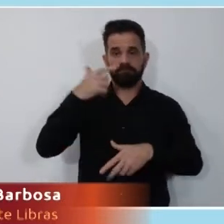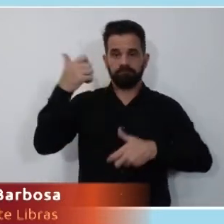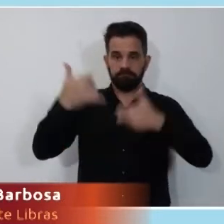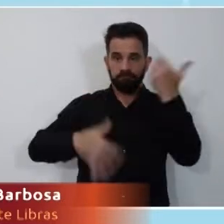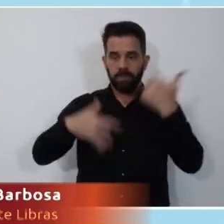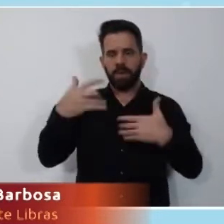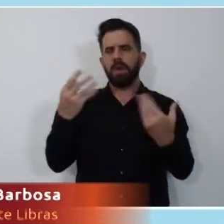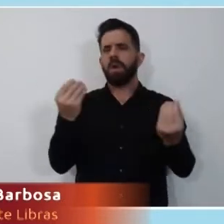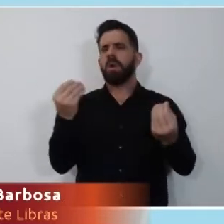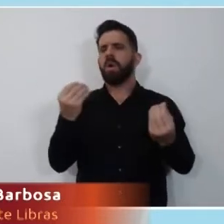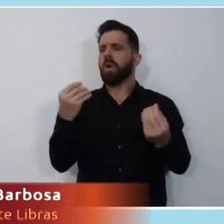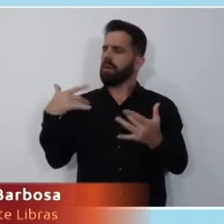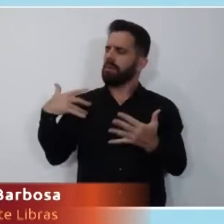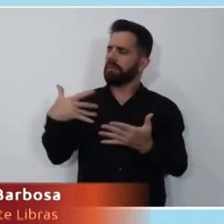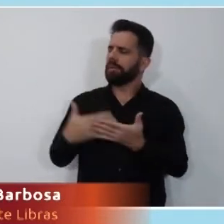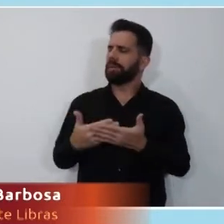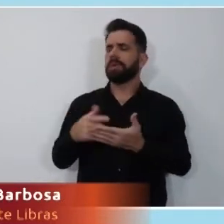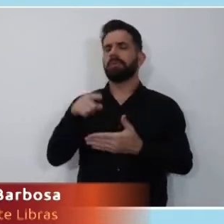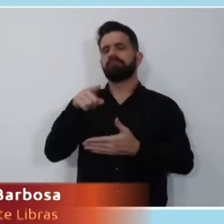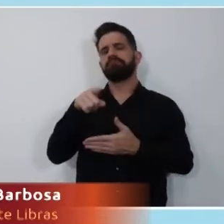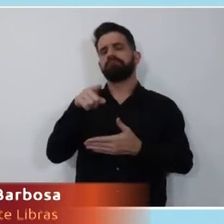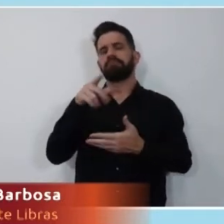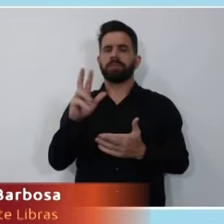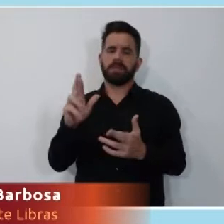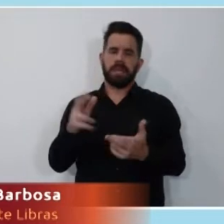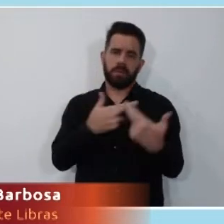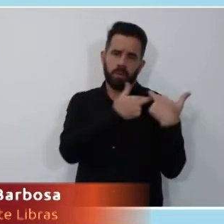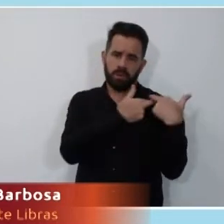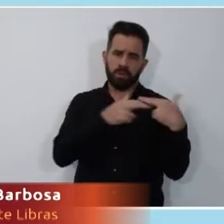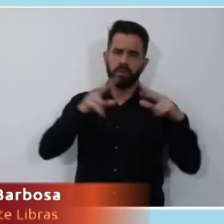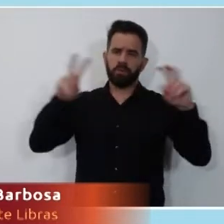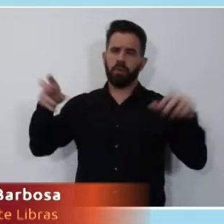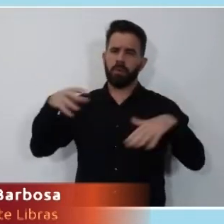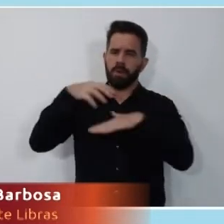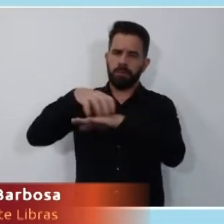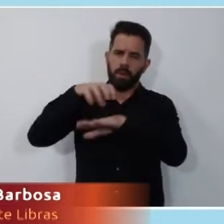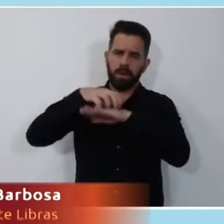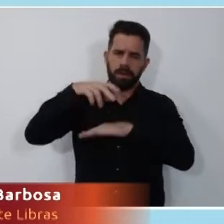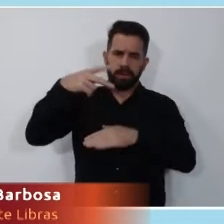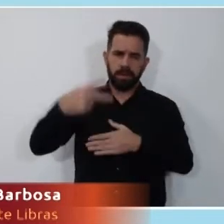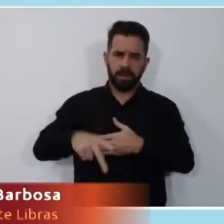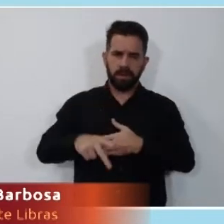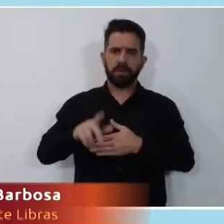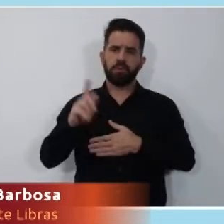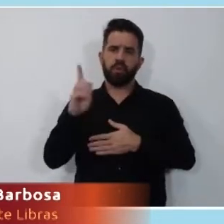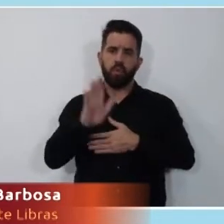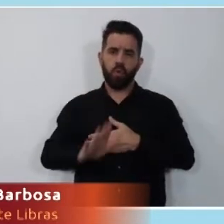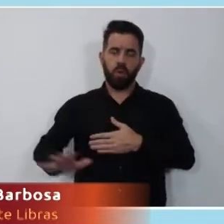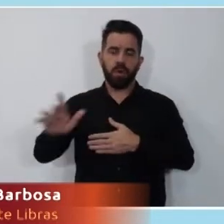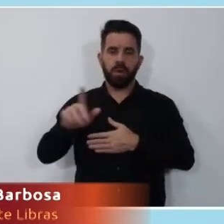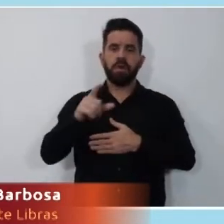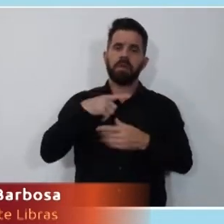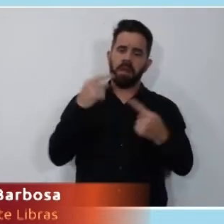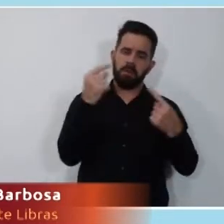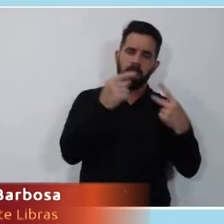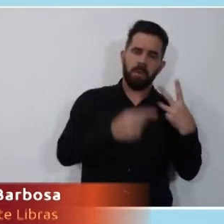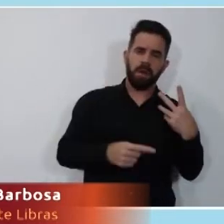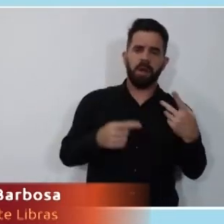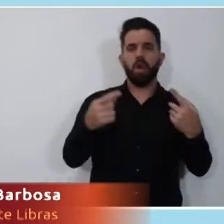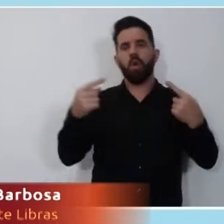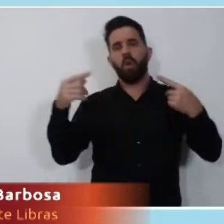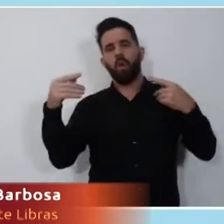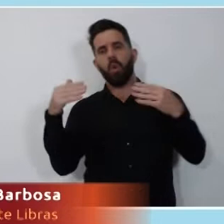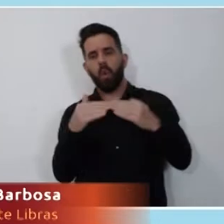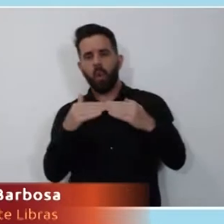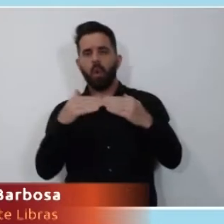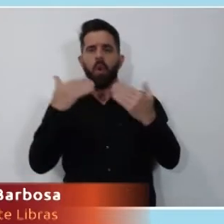capital, quais os apontamentos que o professor Rony fez, que o senhor concorda, discorda, quais seriam os desafios a